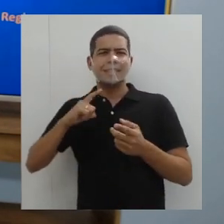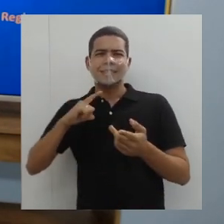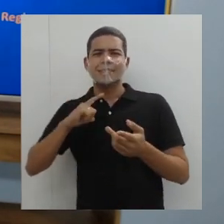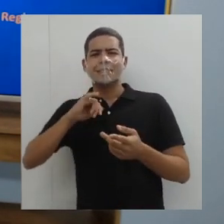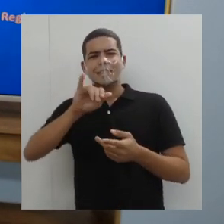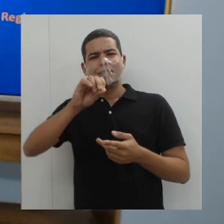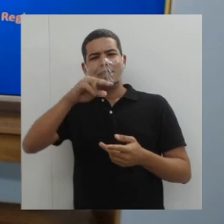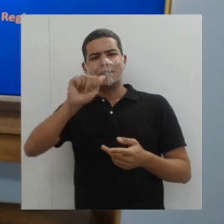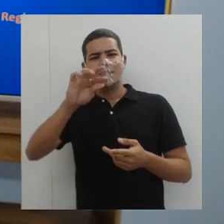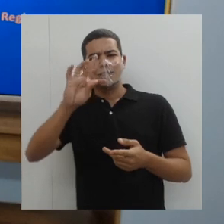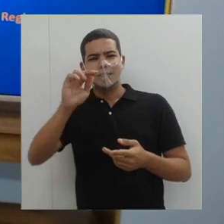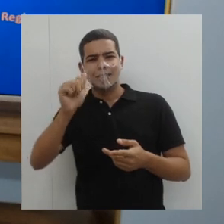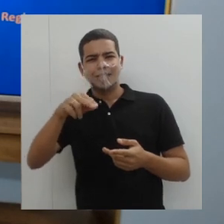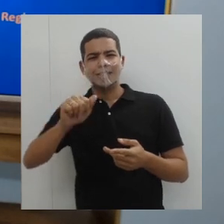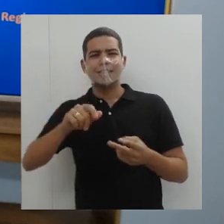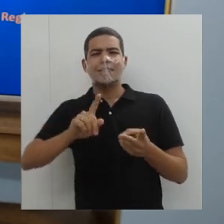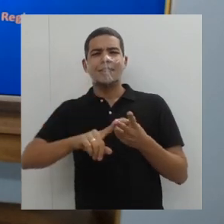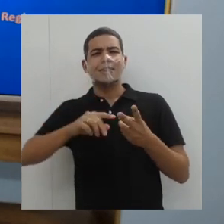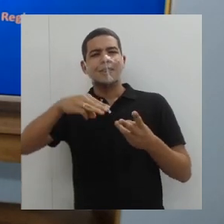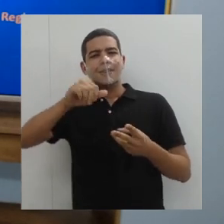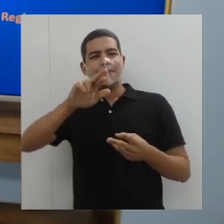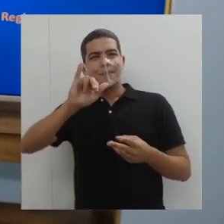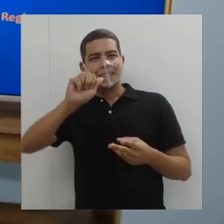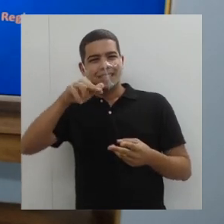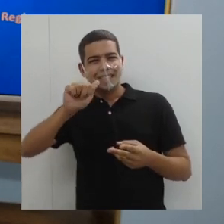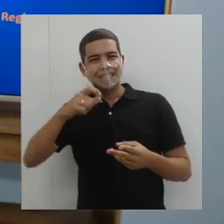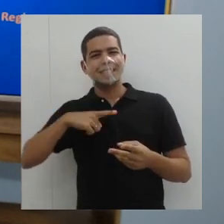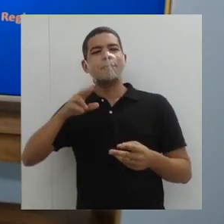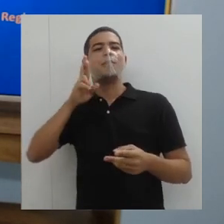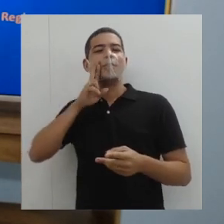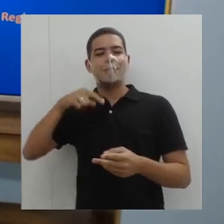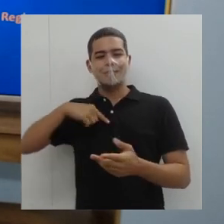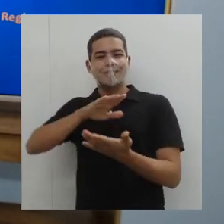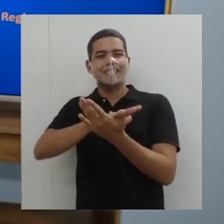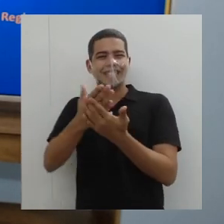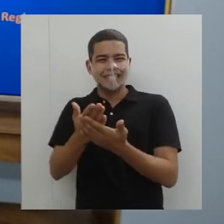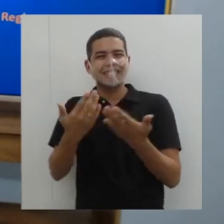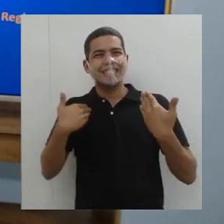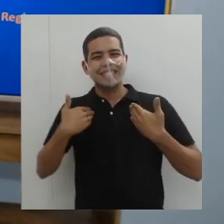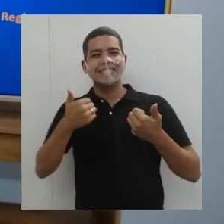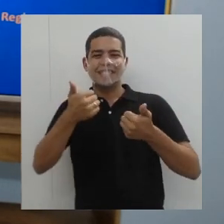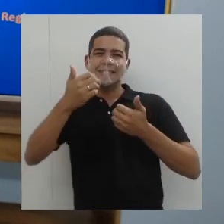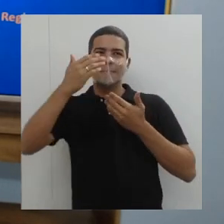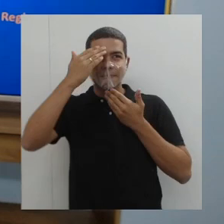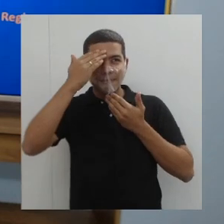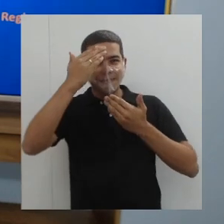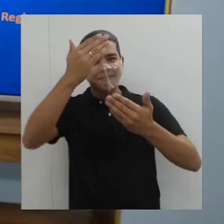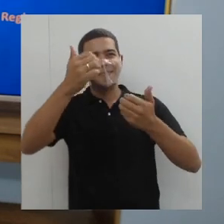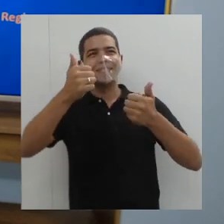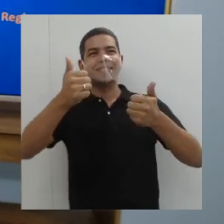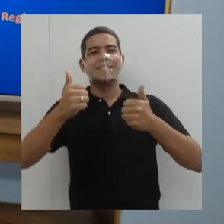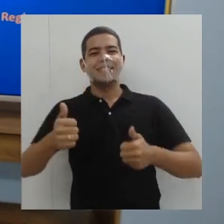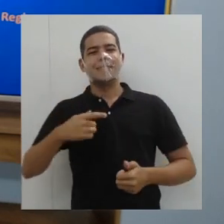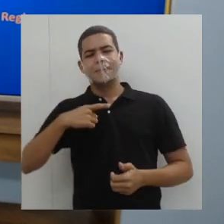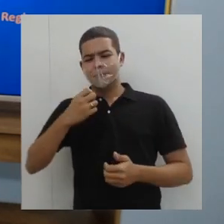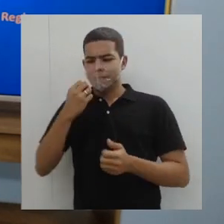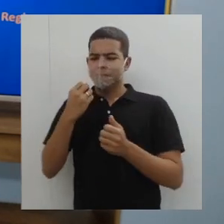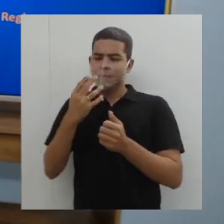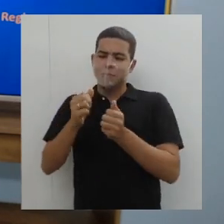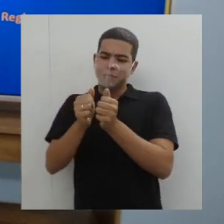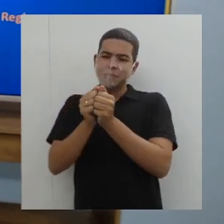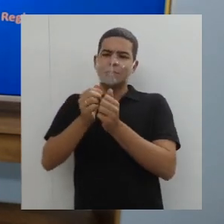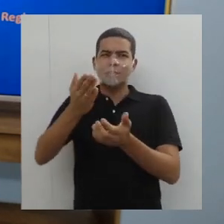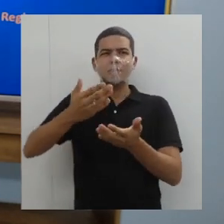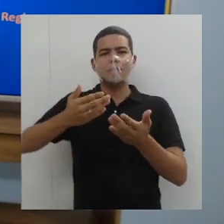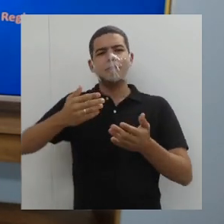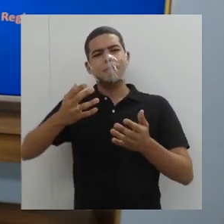o Jonathan, tem a Mariana, tem o querido Robson que está aqui, né, dando uma força pra gente. Obrigado, Robson. Eu tenho muito orgulho do trabalho que você faz